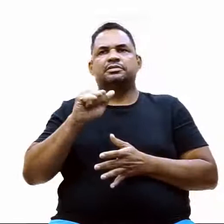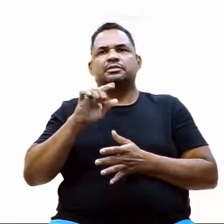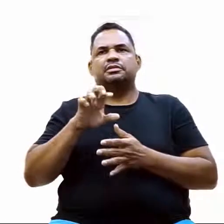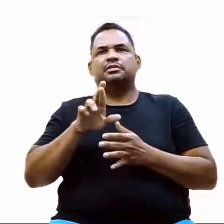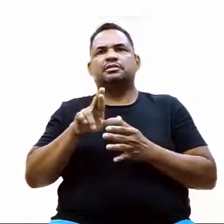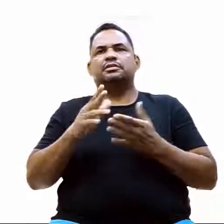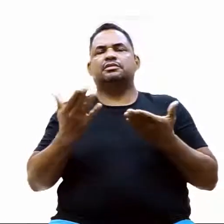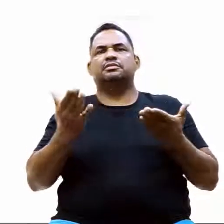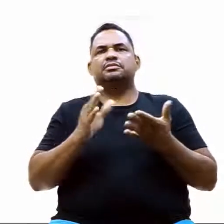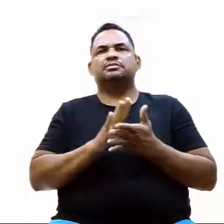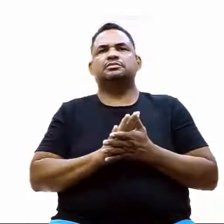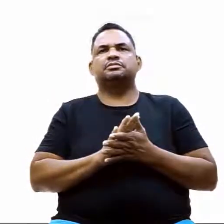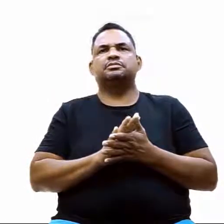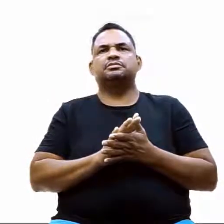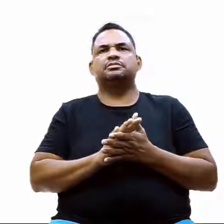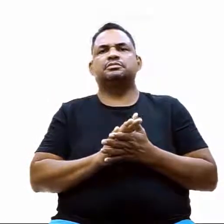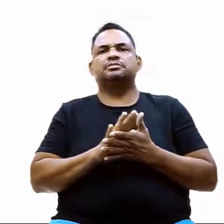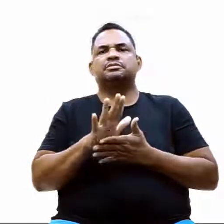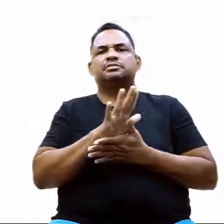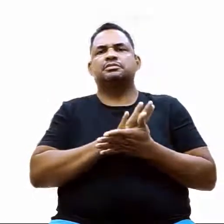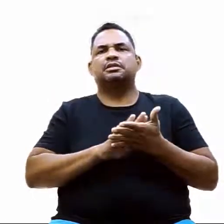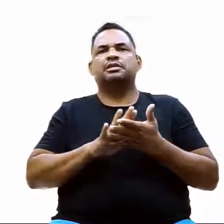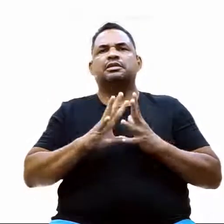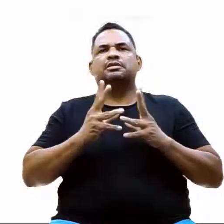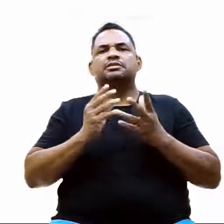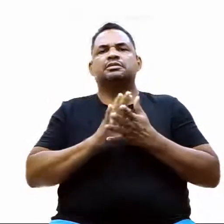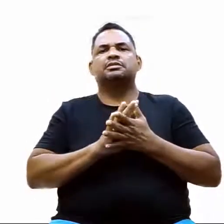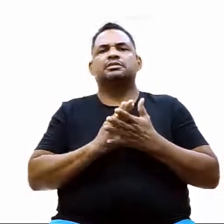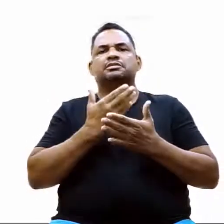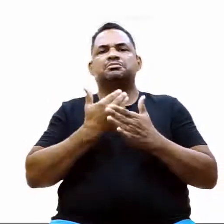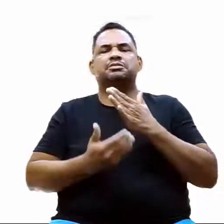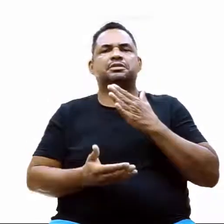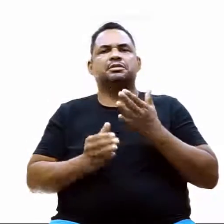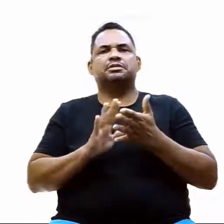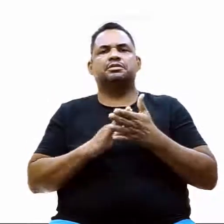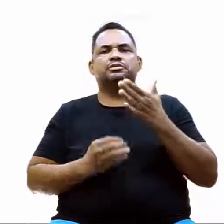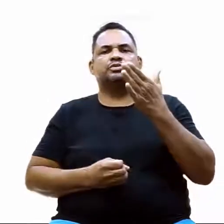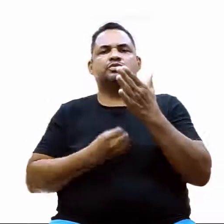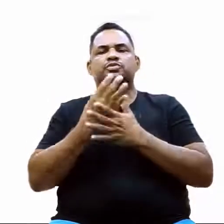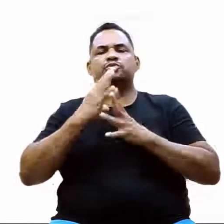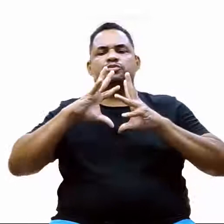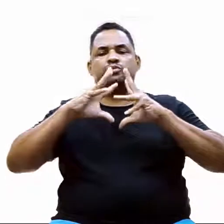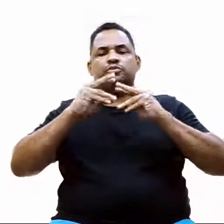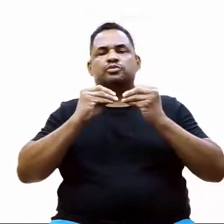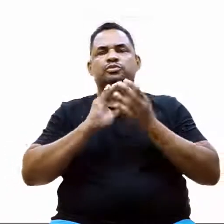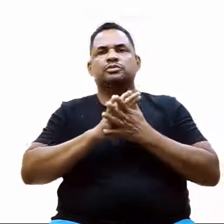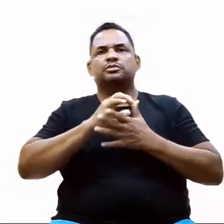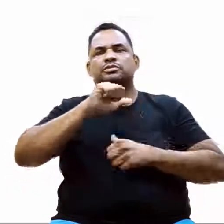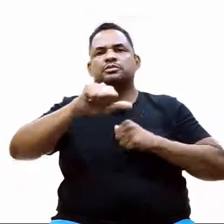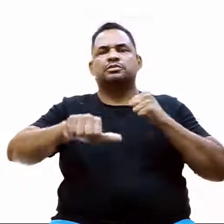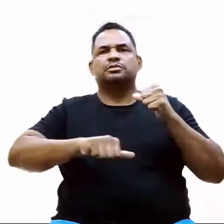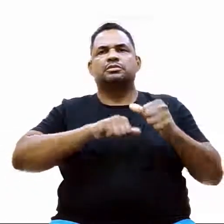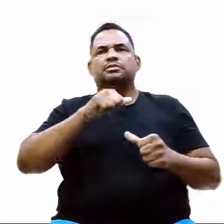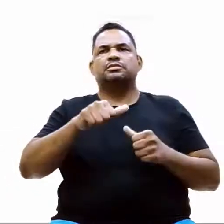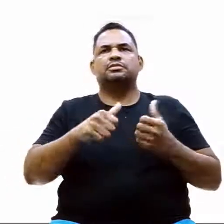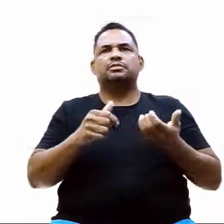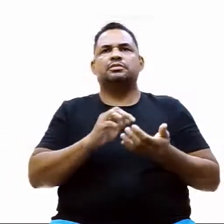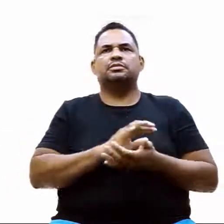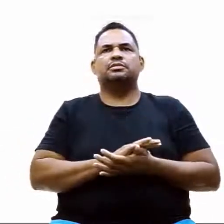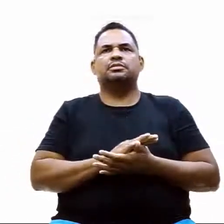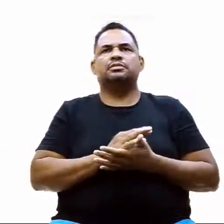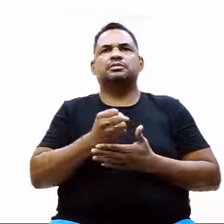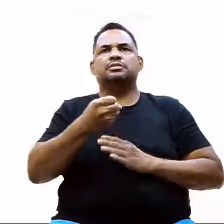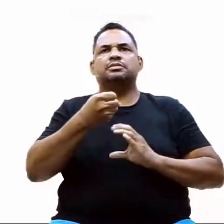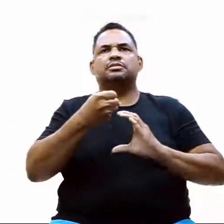que diz que nada se perde, nada se cria e tudo se transforma, caracterizando aí